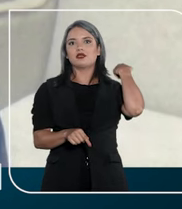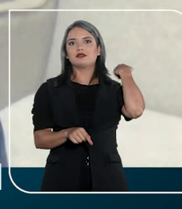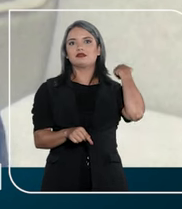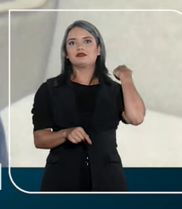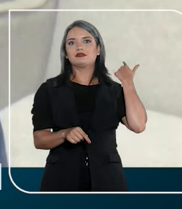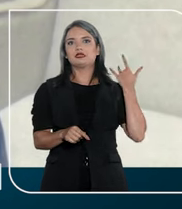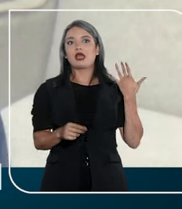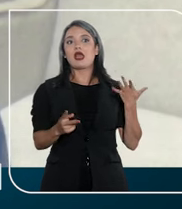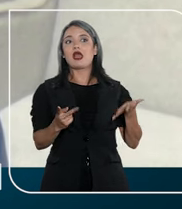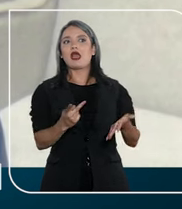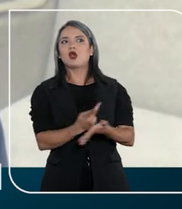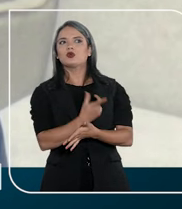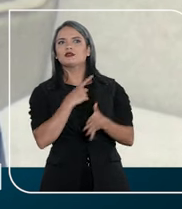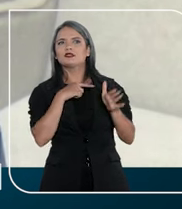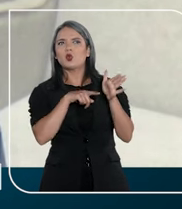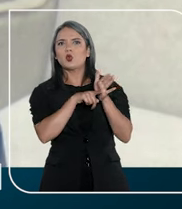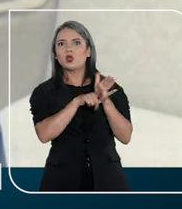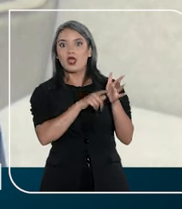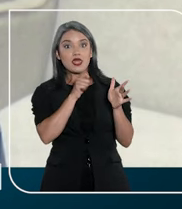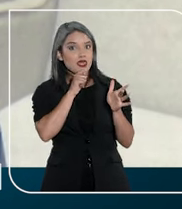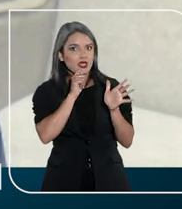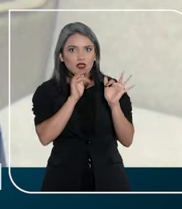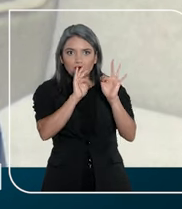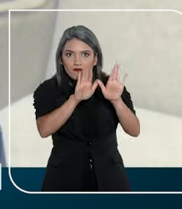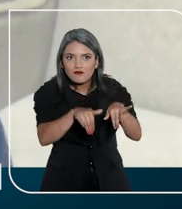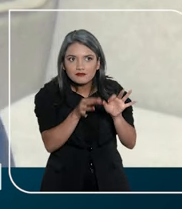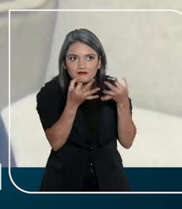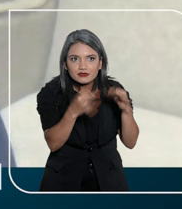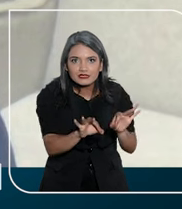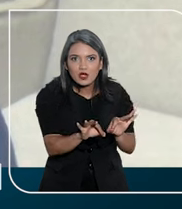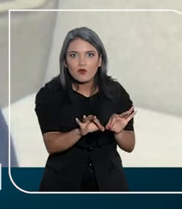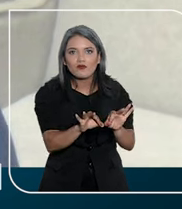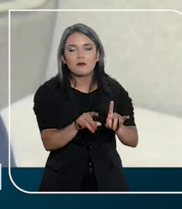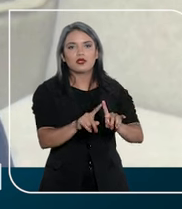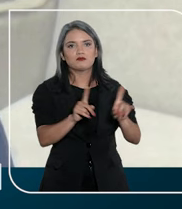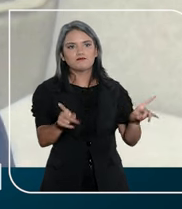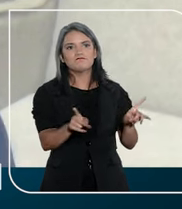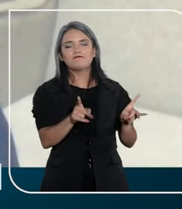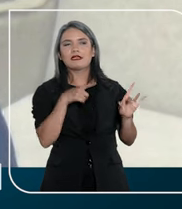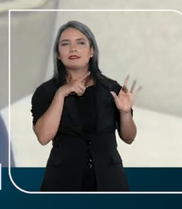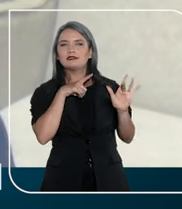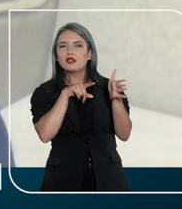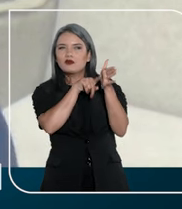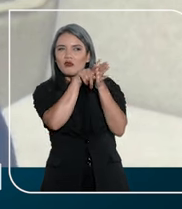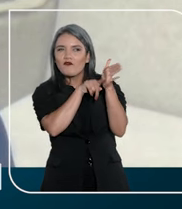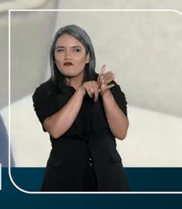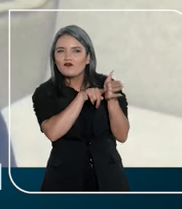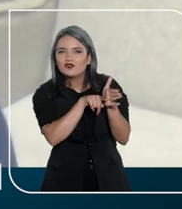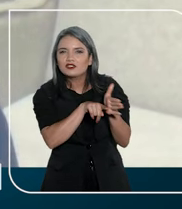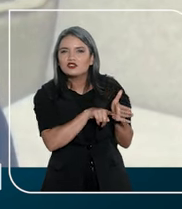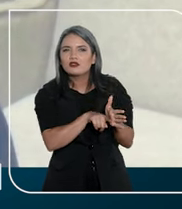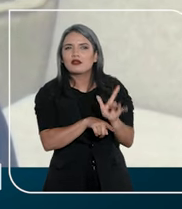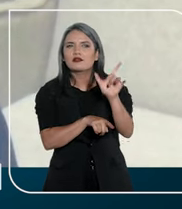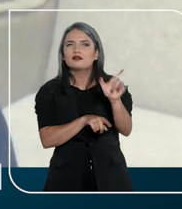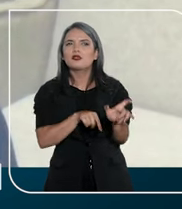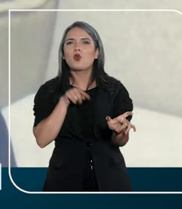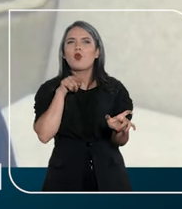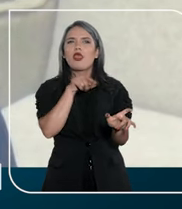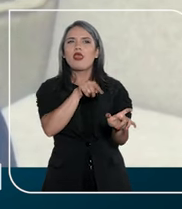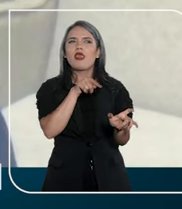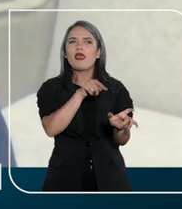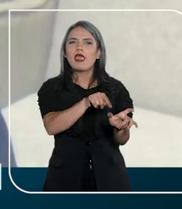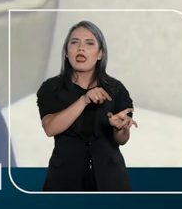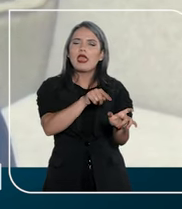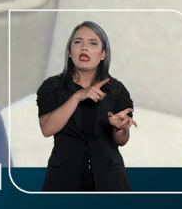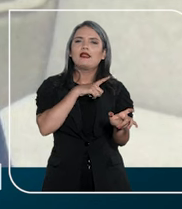pelo menos ainda que isso não tenha sido não tenha sido concluído, digamos, ainda há uma investigação em andamento, mas há uma